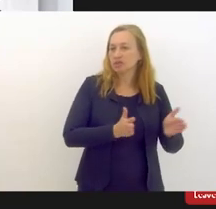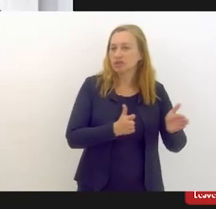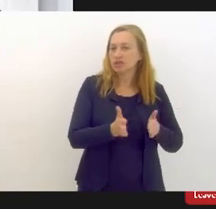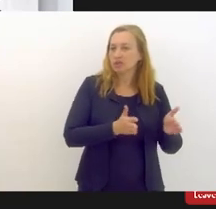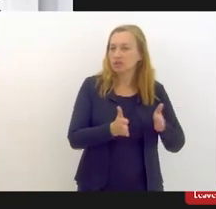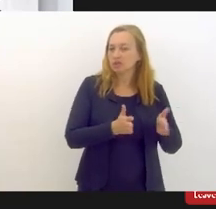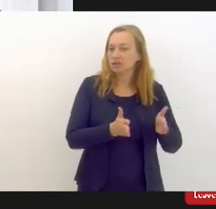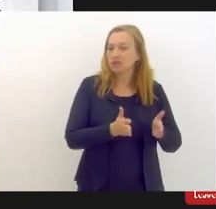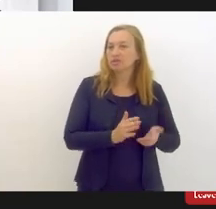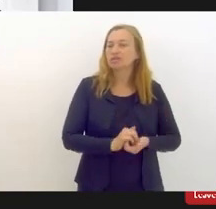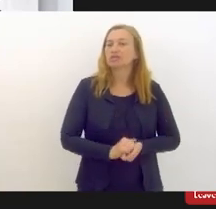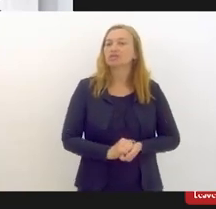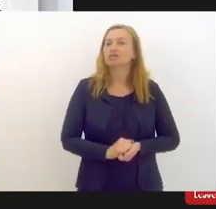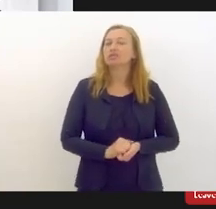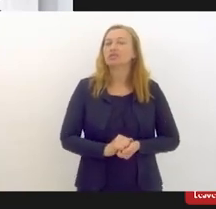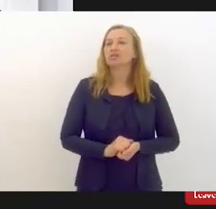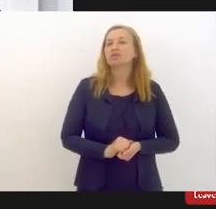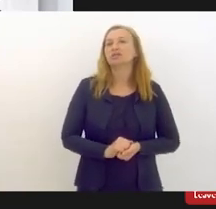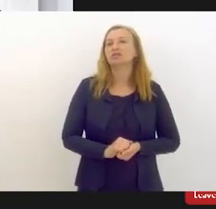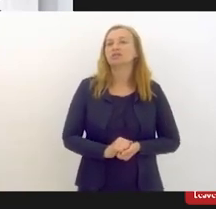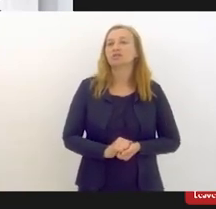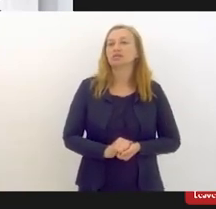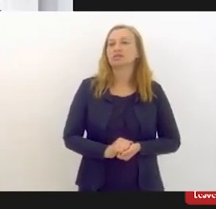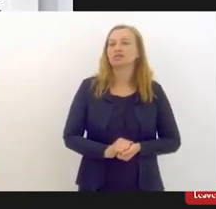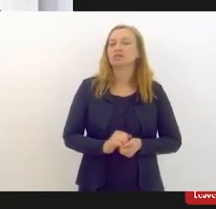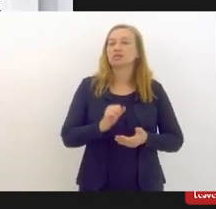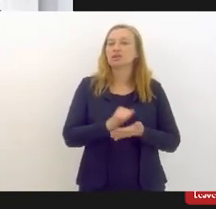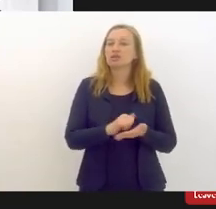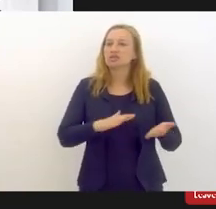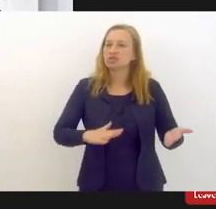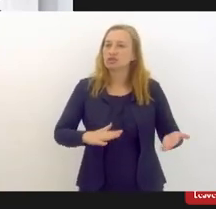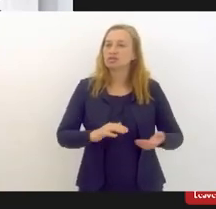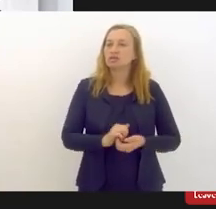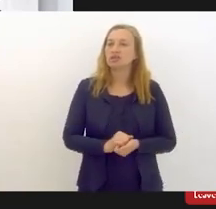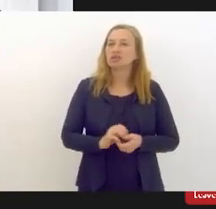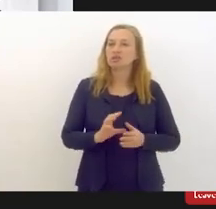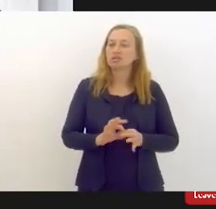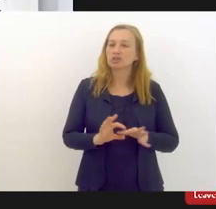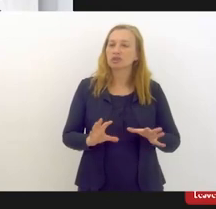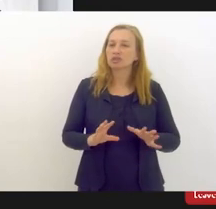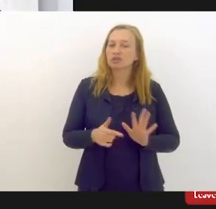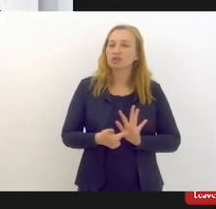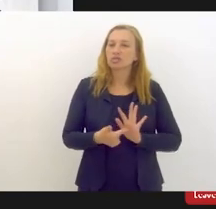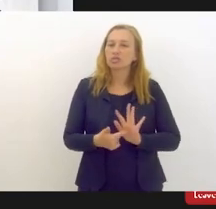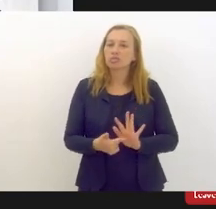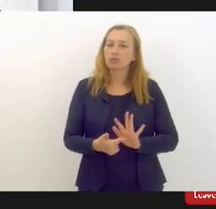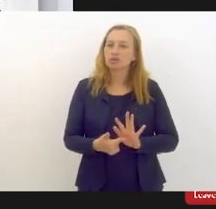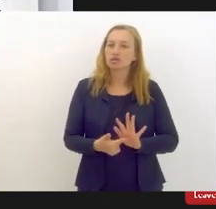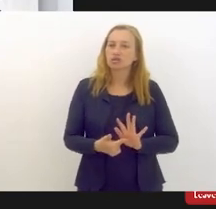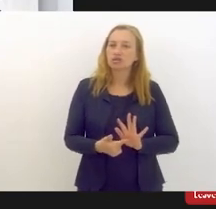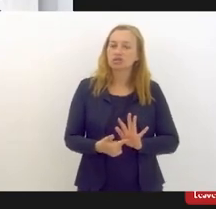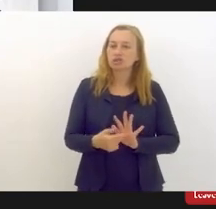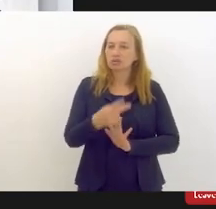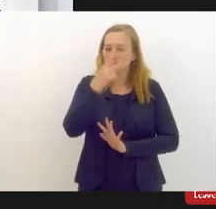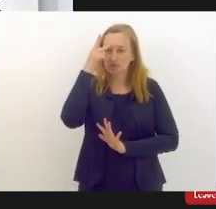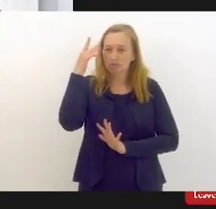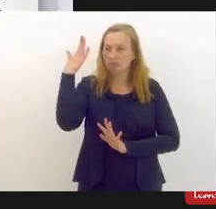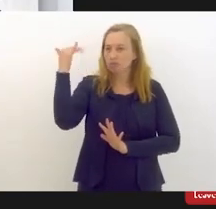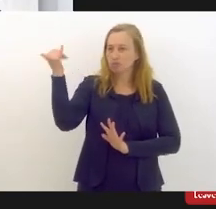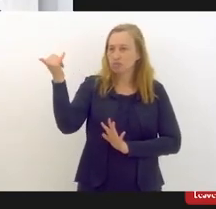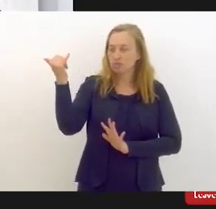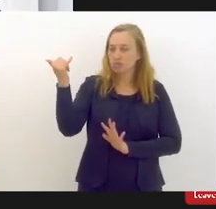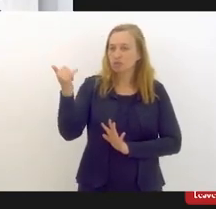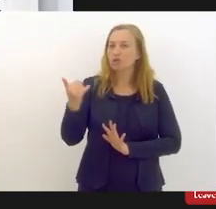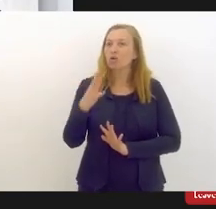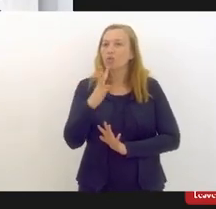uma edição no segundo semestre. É uma atividade que tem permitido revelar talentos na EJA, conhecer